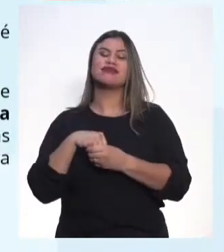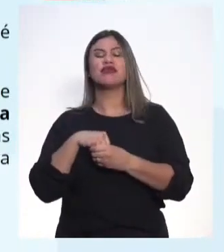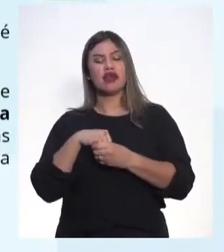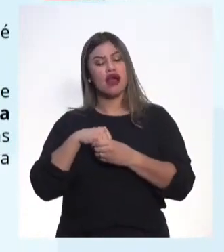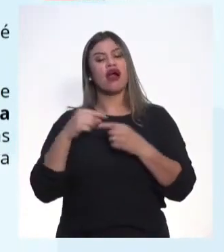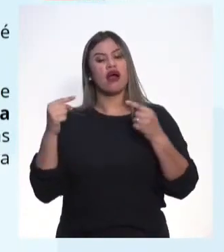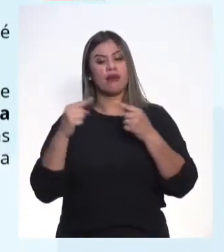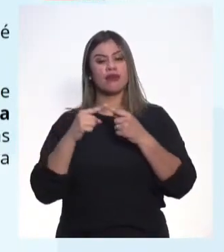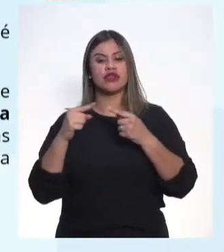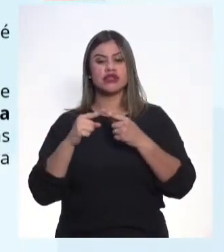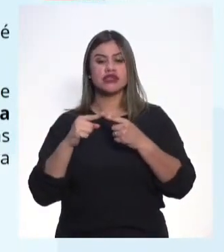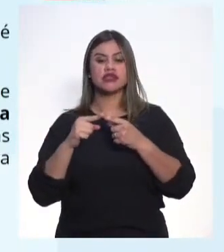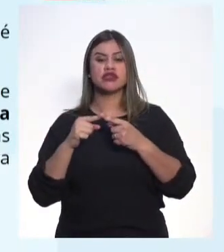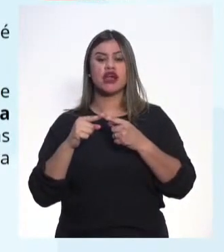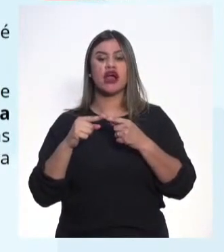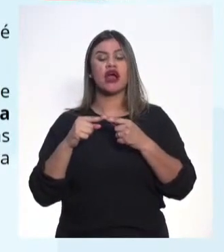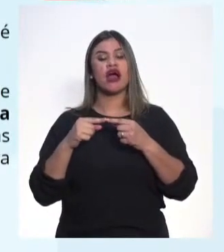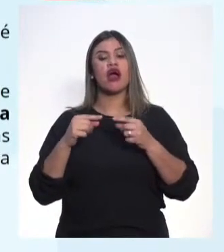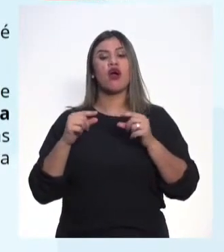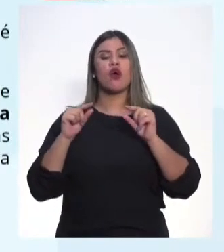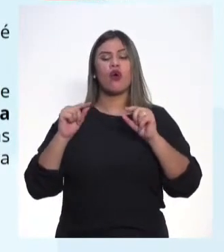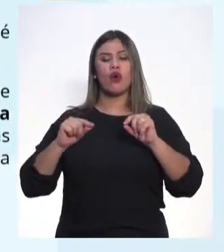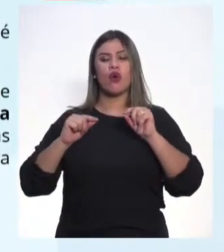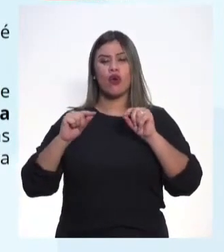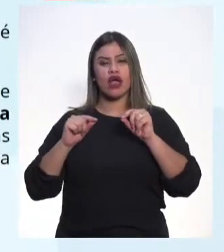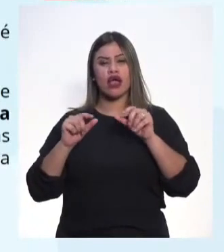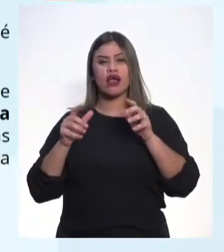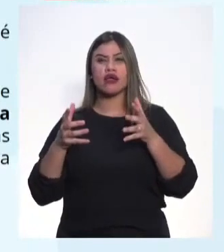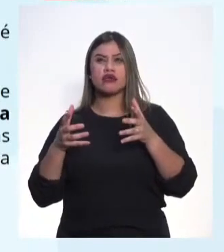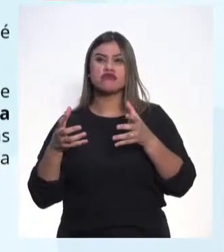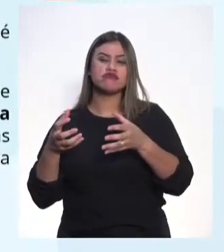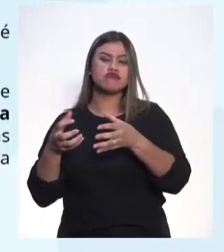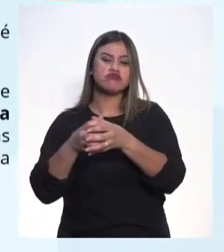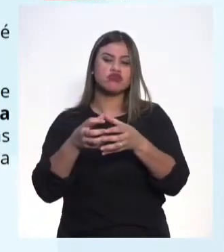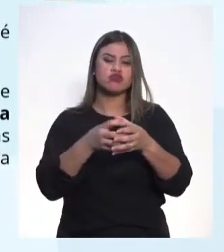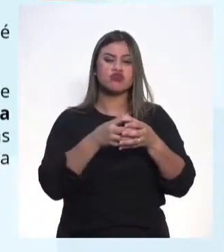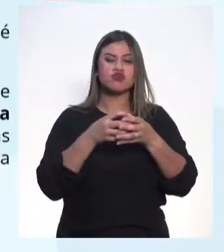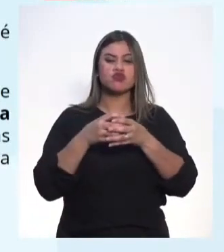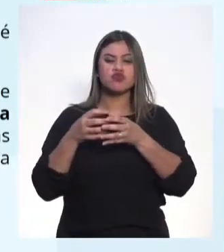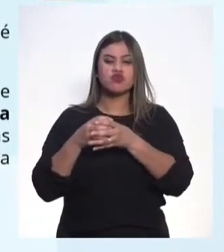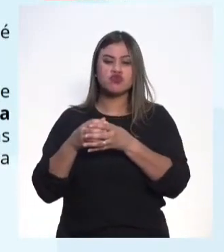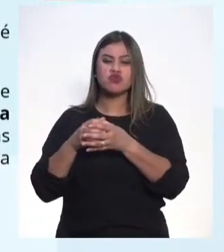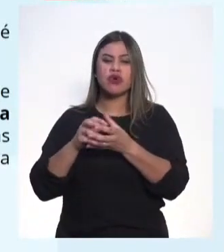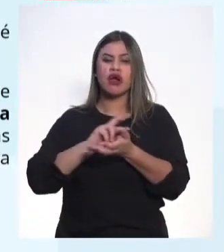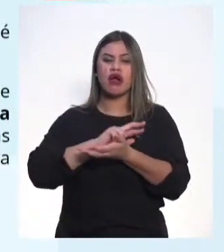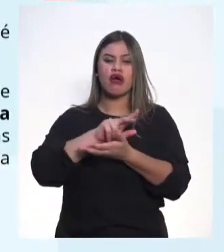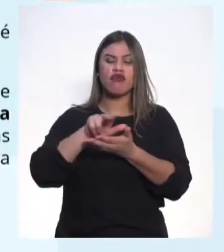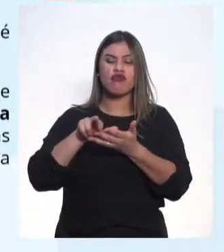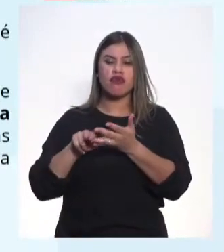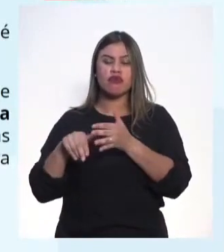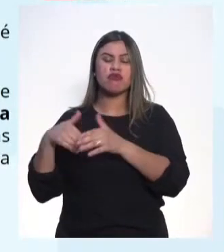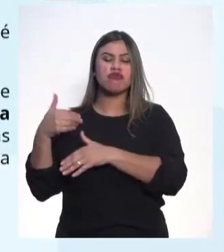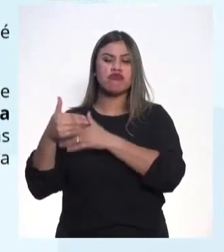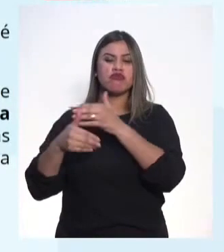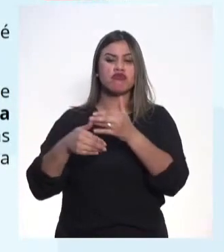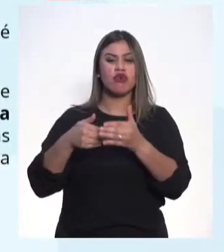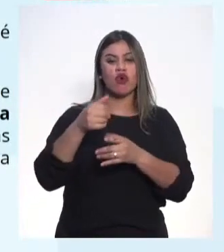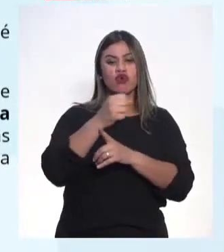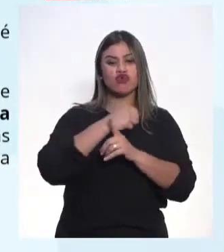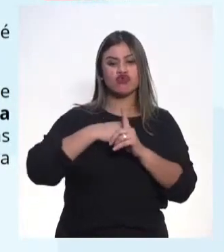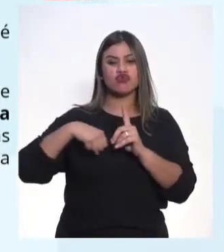sociedade, somos aí compostos, né, por um conjunto de processos sociais, né, como a